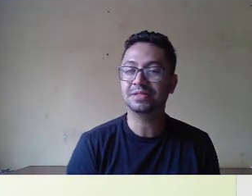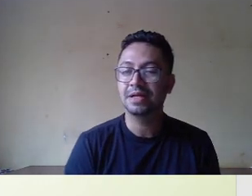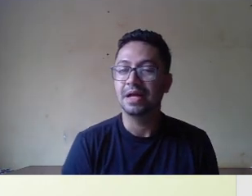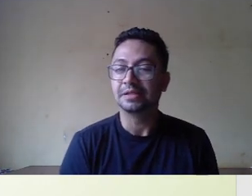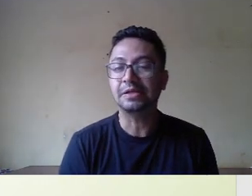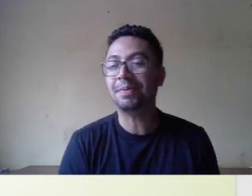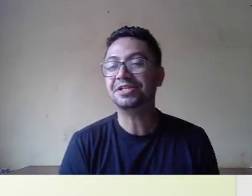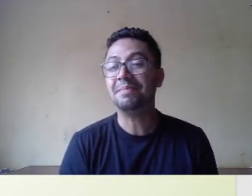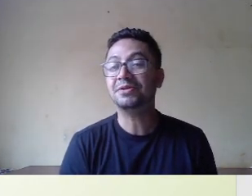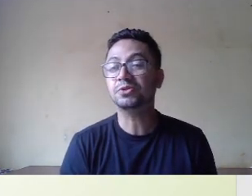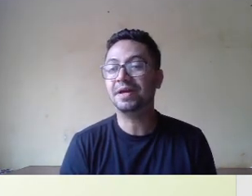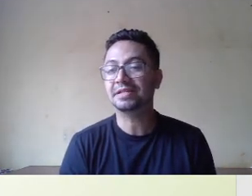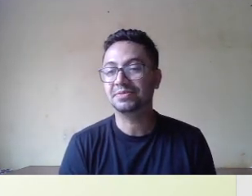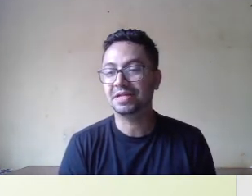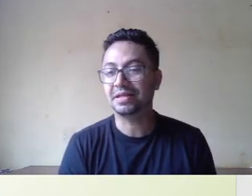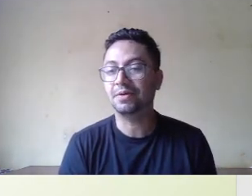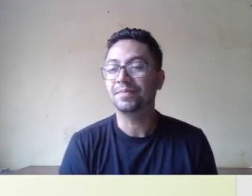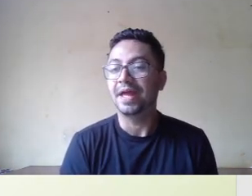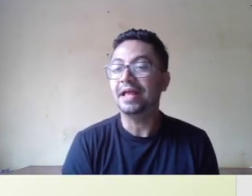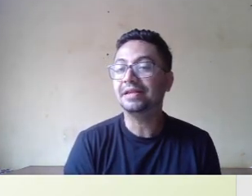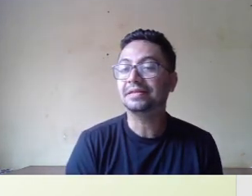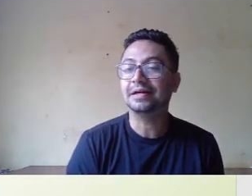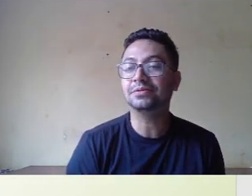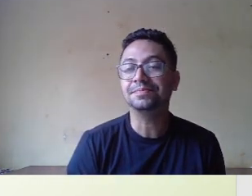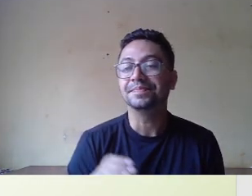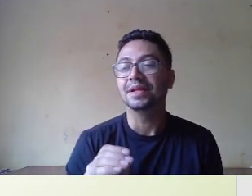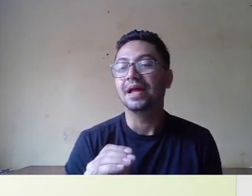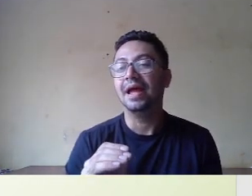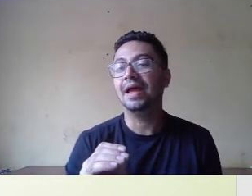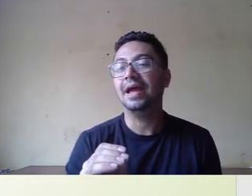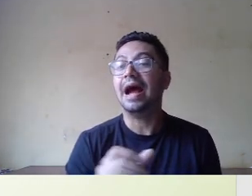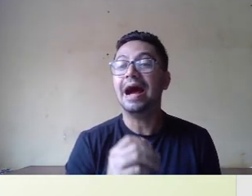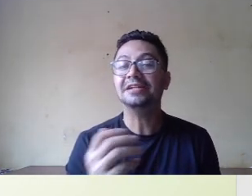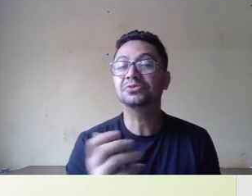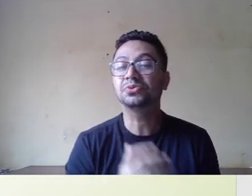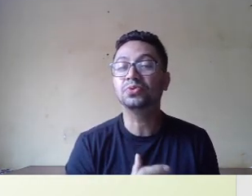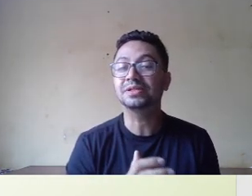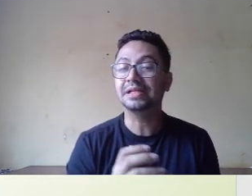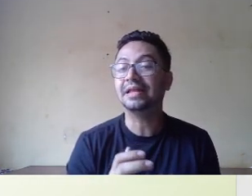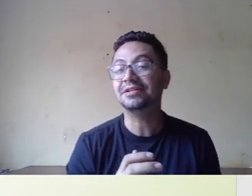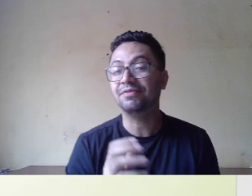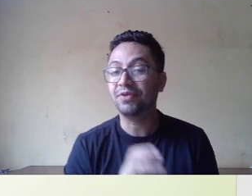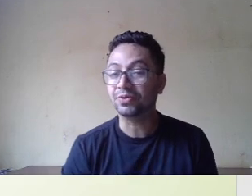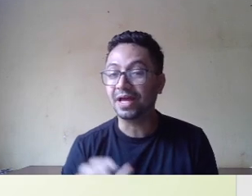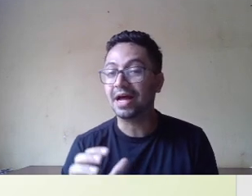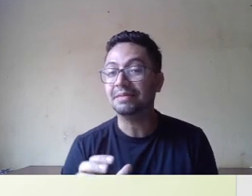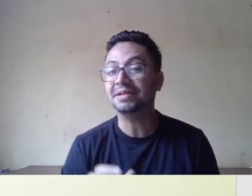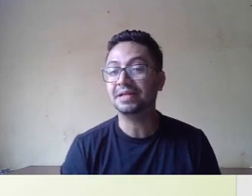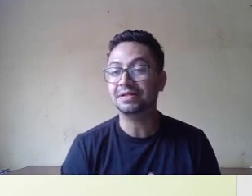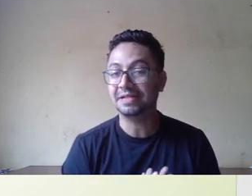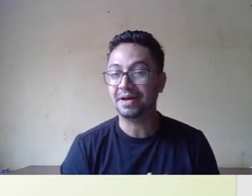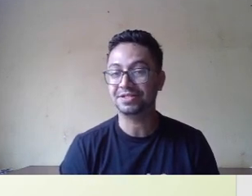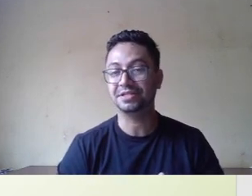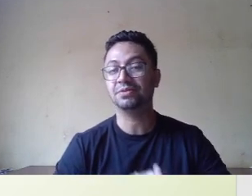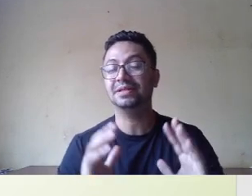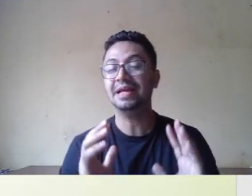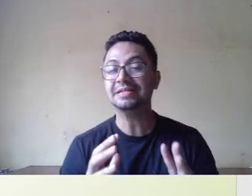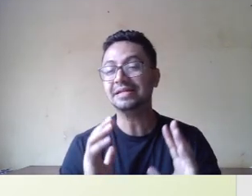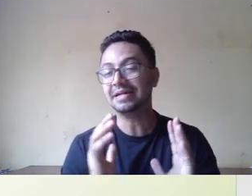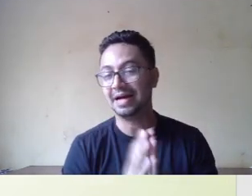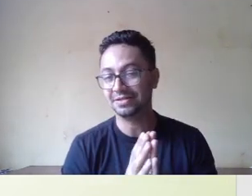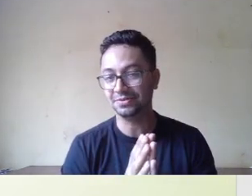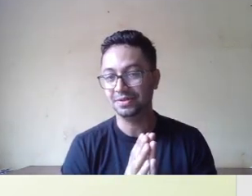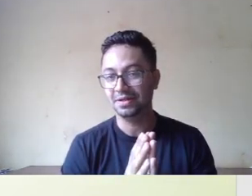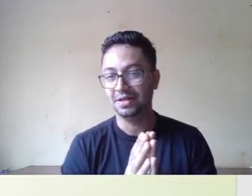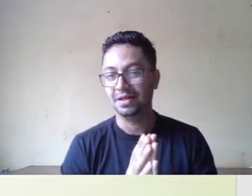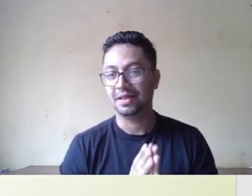duas línguas, são praticamente os mesmos. Então, entretanto, a estrutura sintática foi alterada, mantendo a semântica. Então,